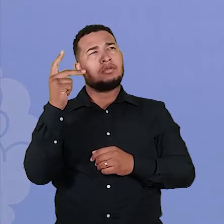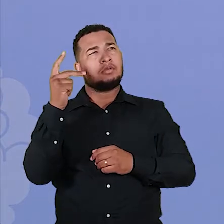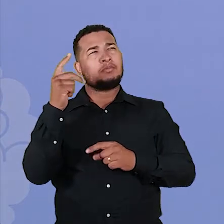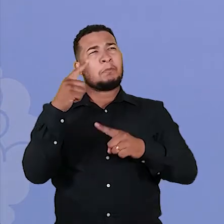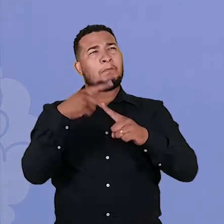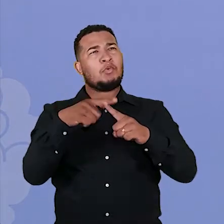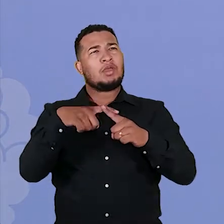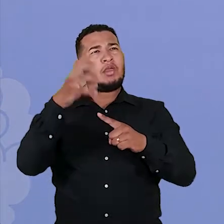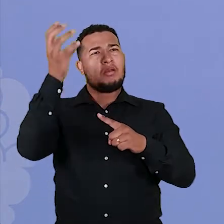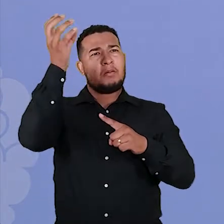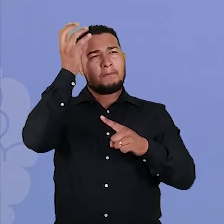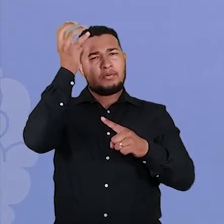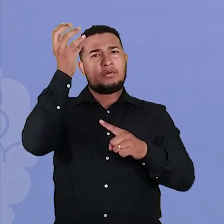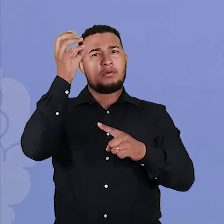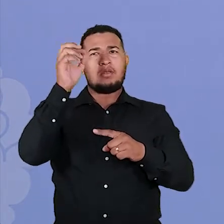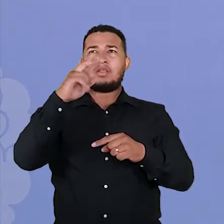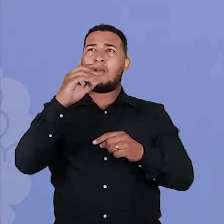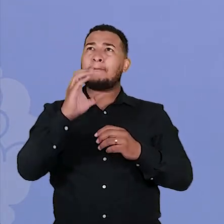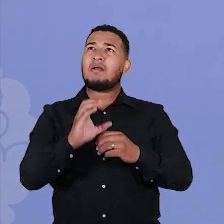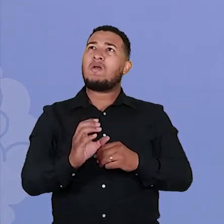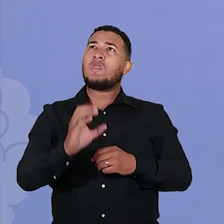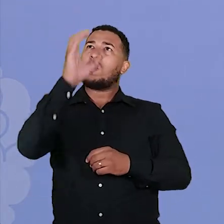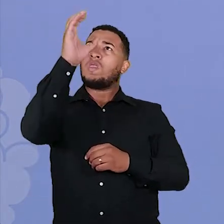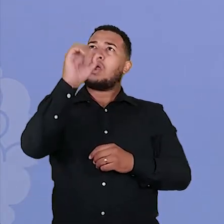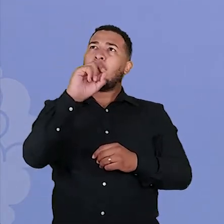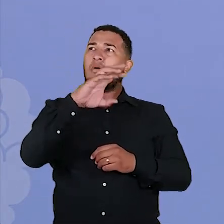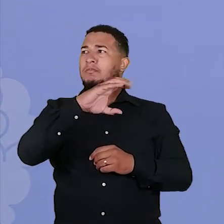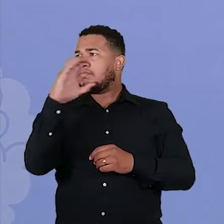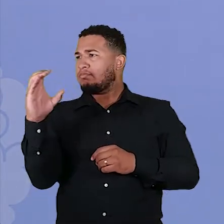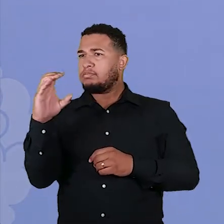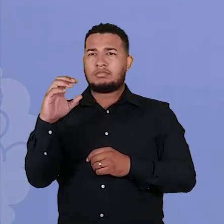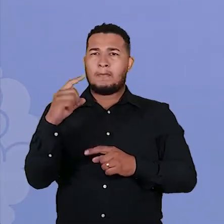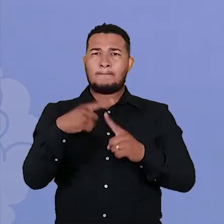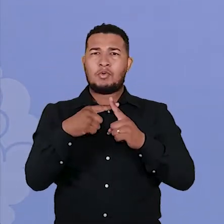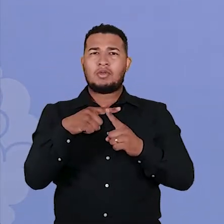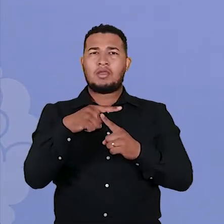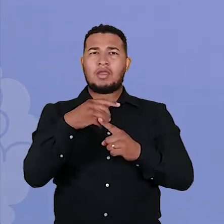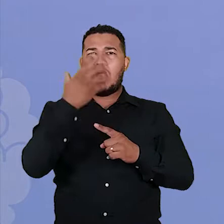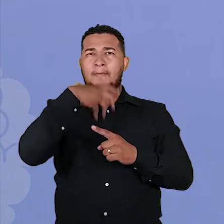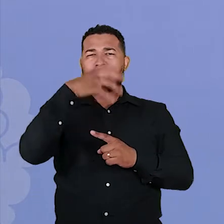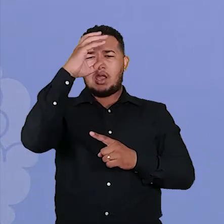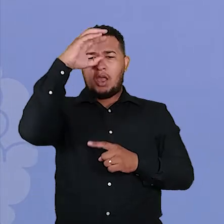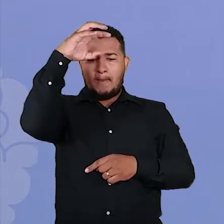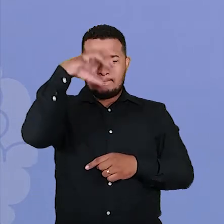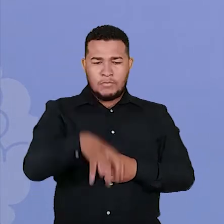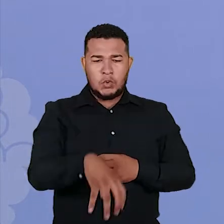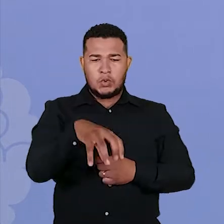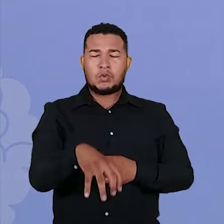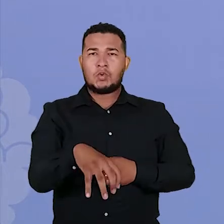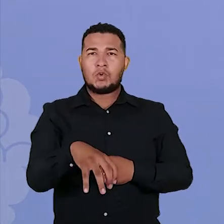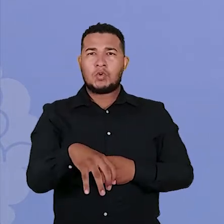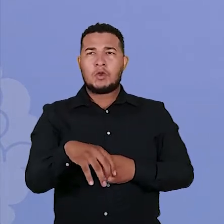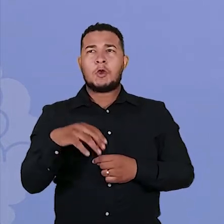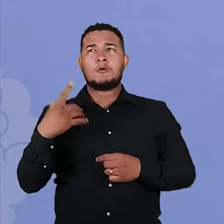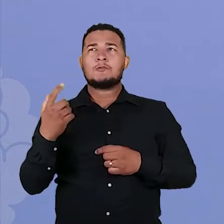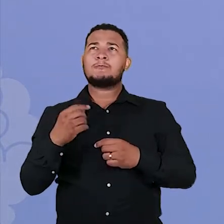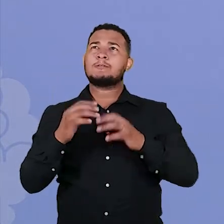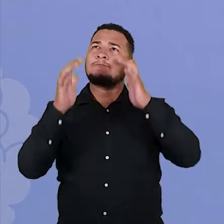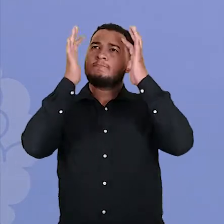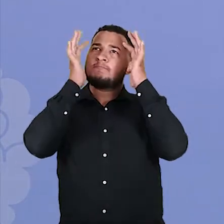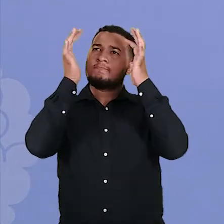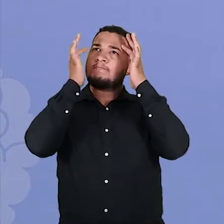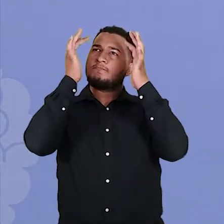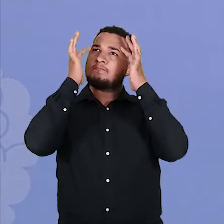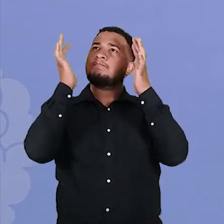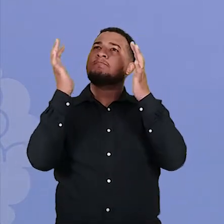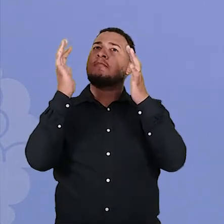por que essa maçã ela não cai para cima, ela não cai para o lado, ela cai para baixo? Então, ele foi quem desenvolveu a